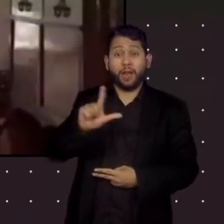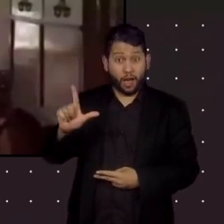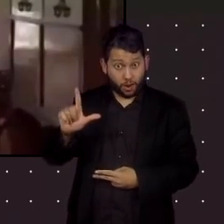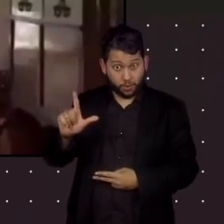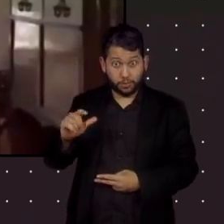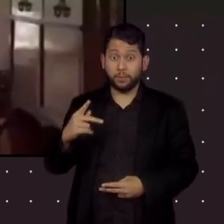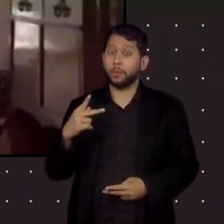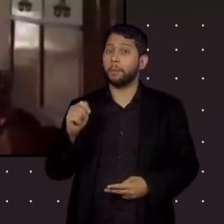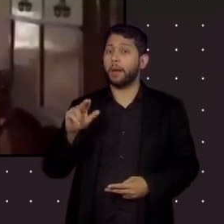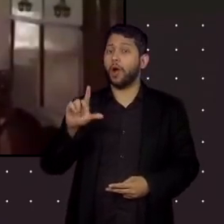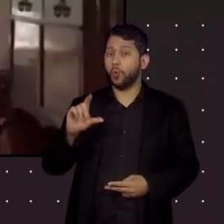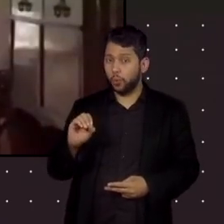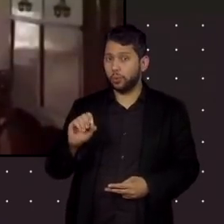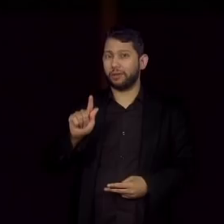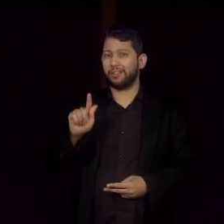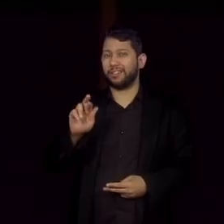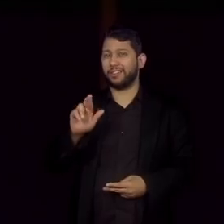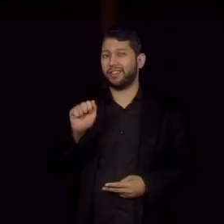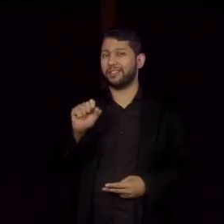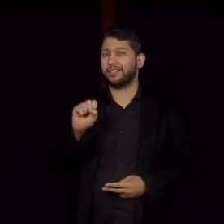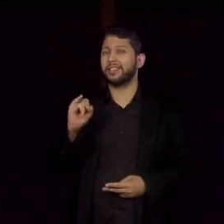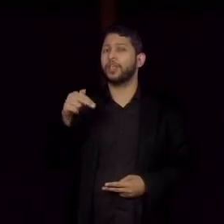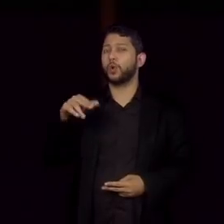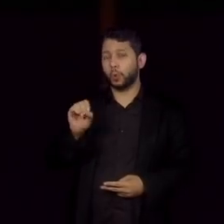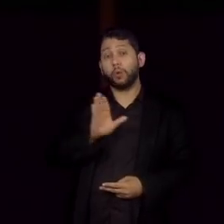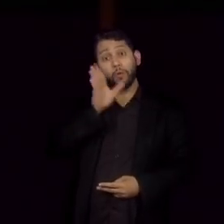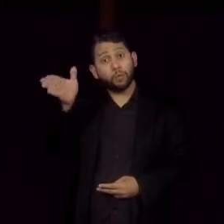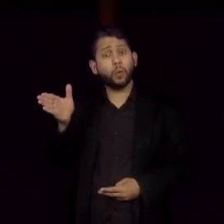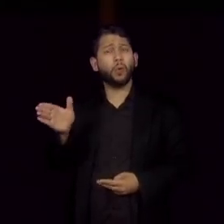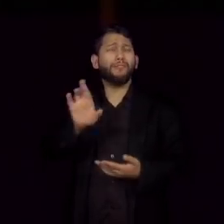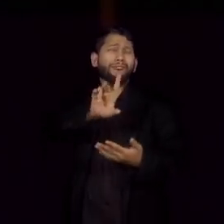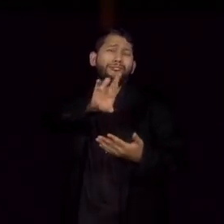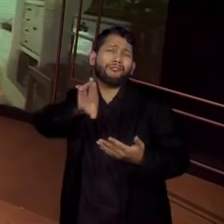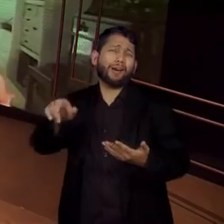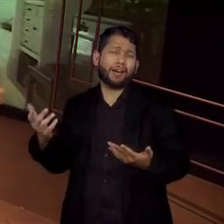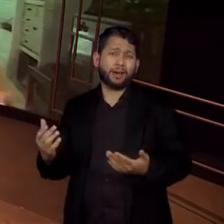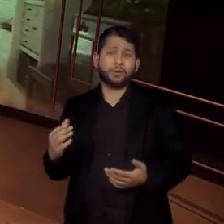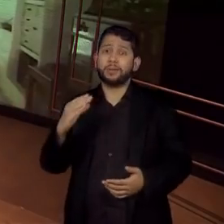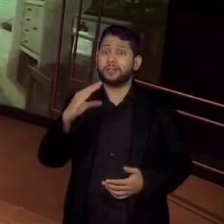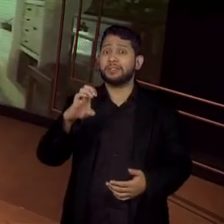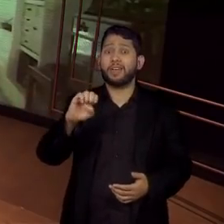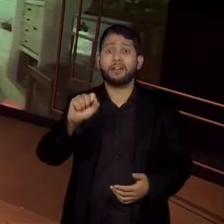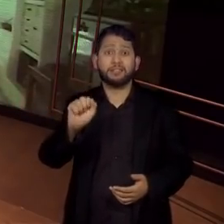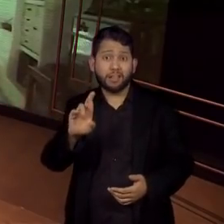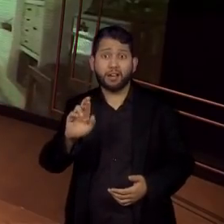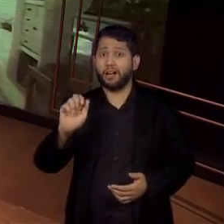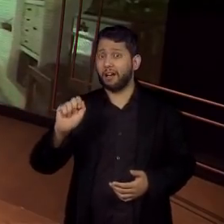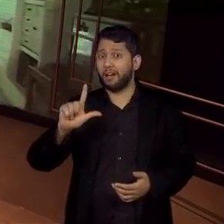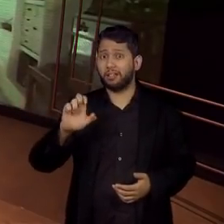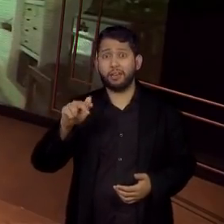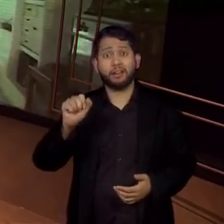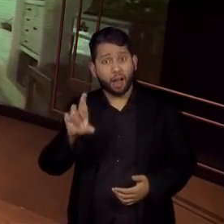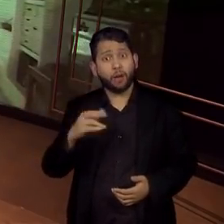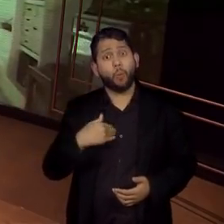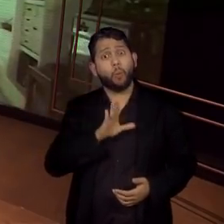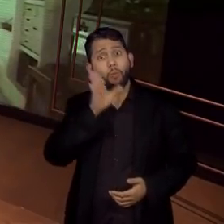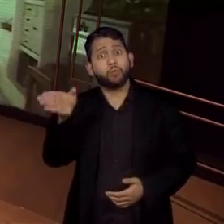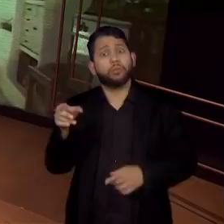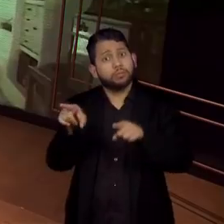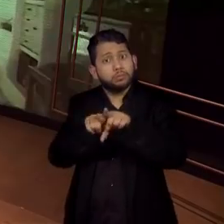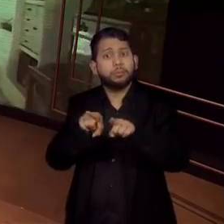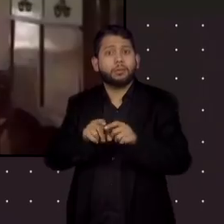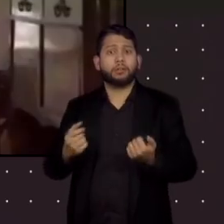Paulo Gracindo, no programa de vários programas, César de Alencar. E